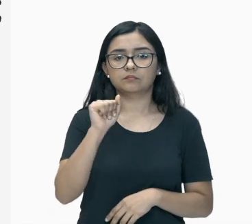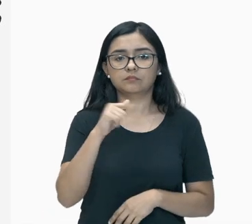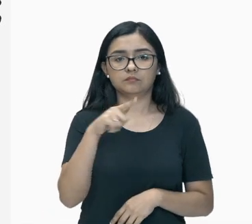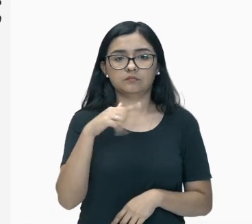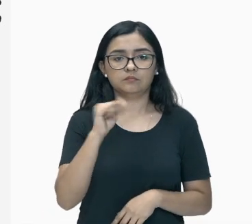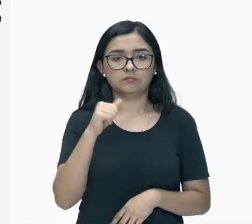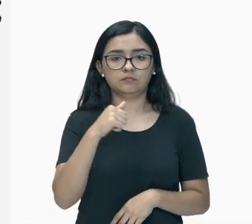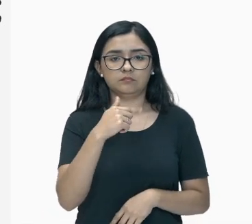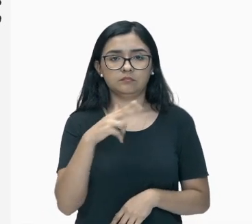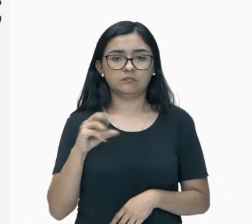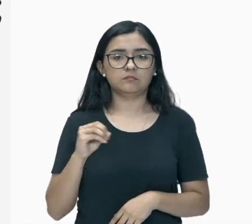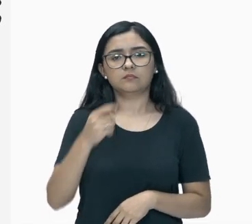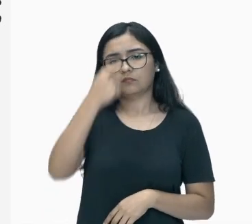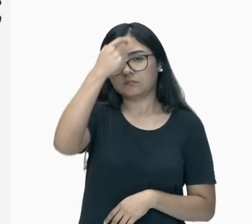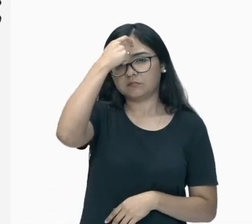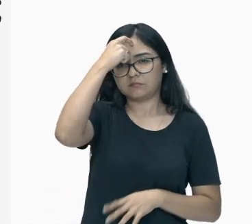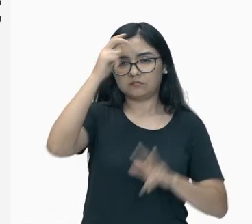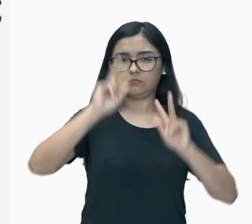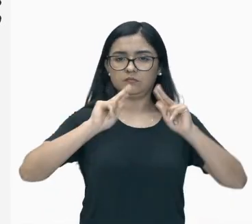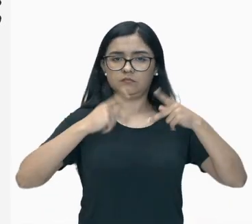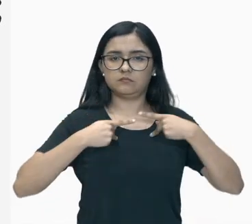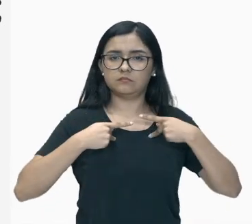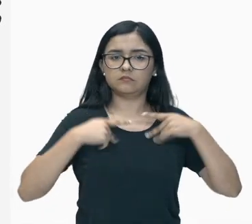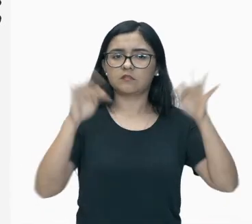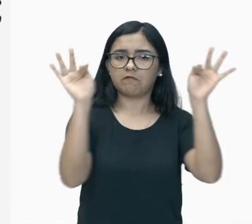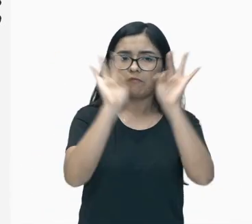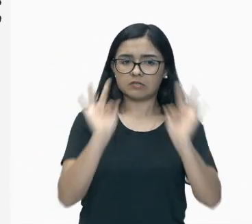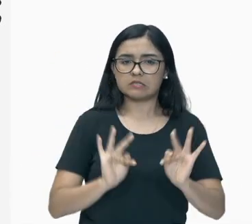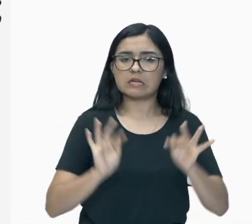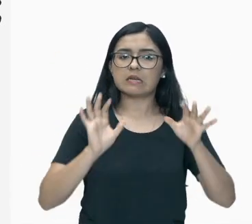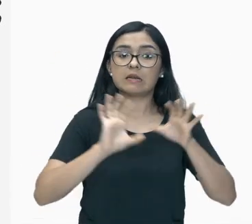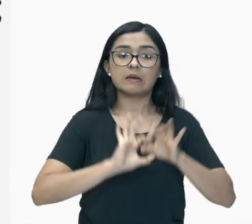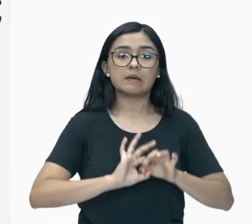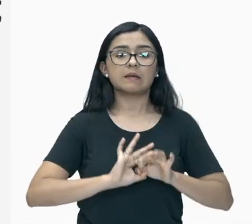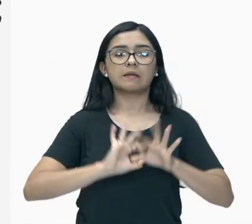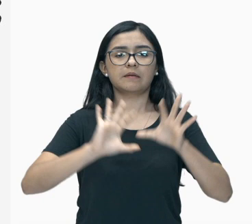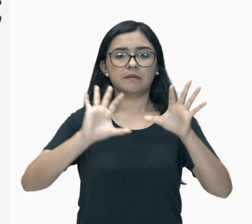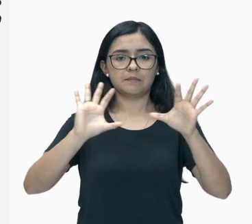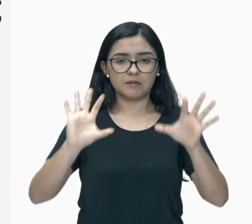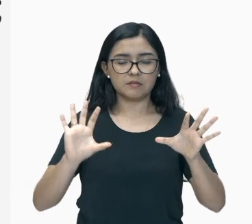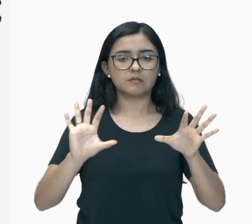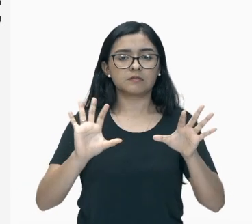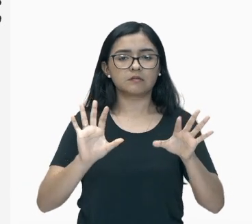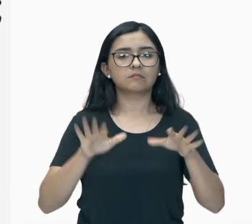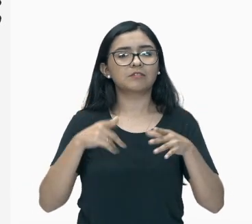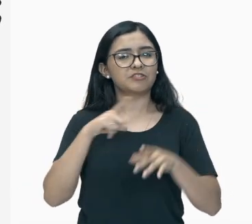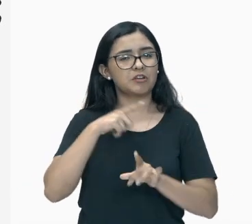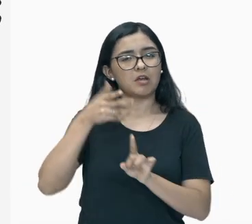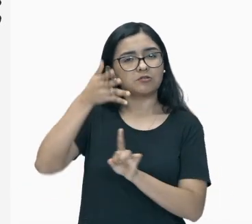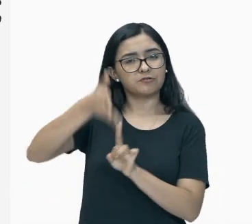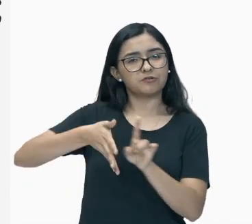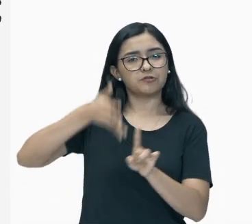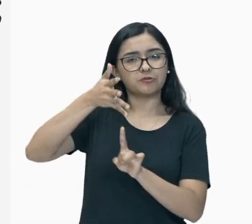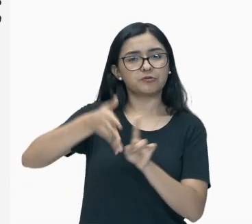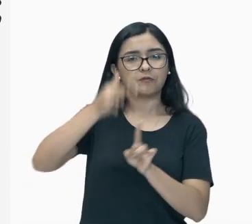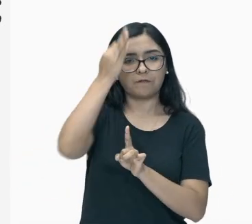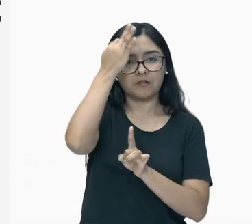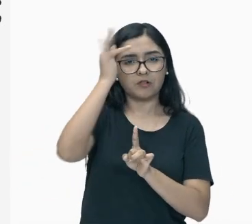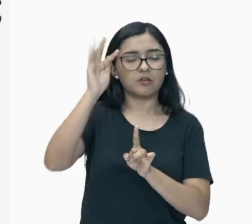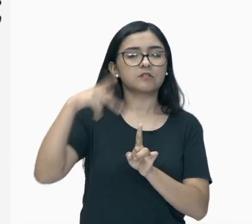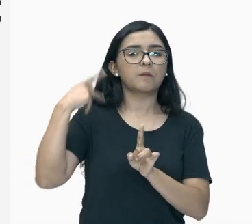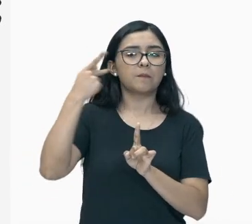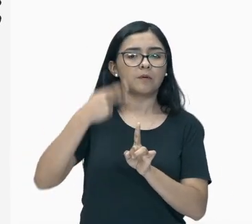razão, humanidade, felicidade e liberdade alimentaram os discursos de filósofos políticos